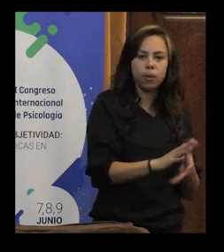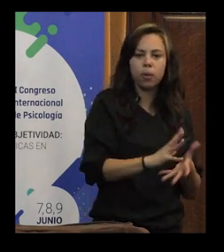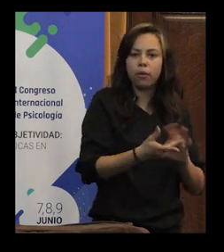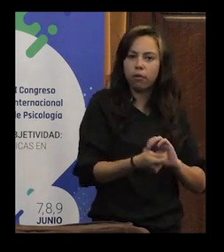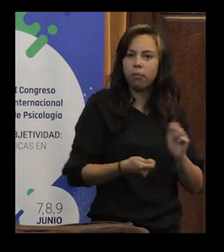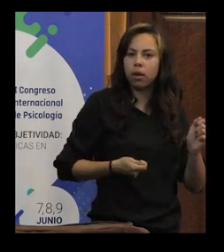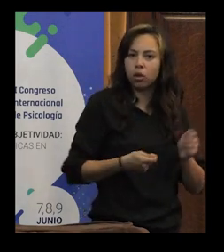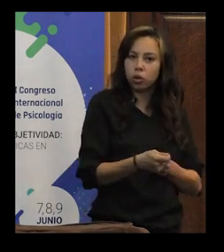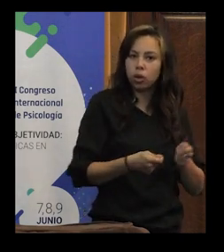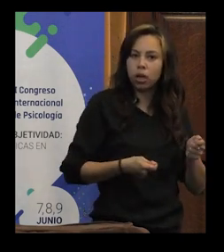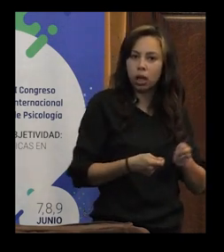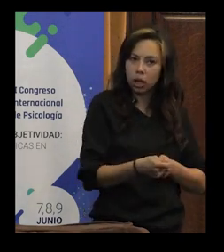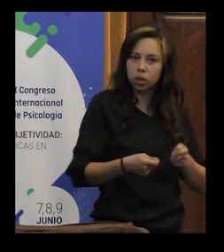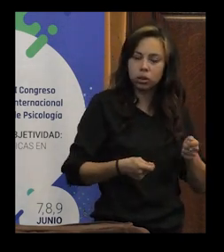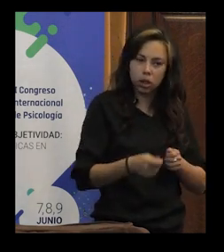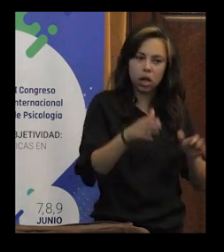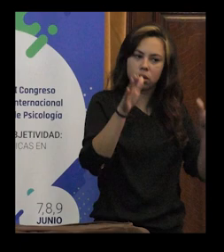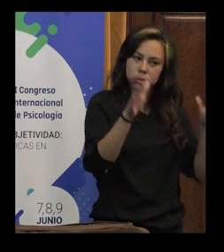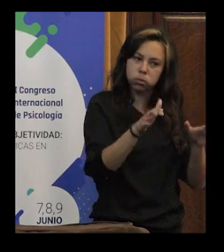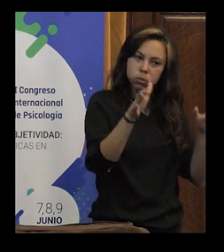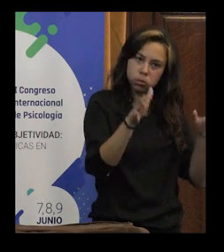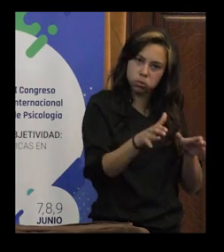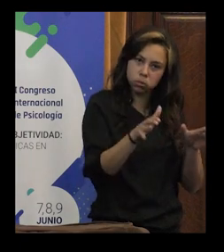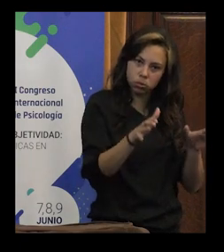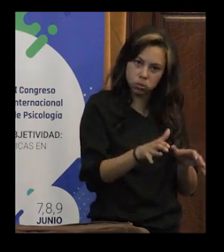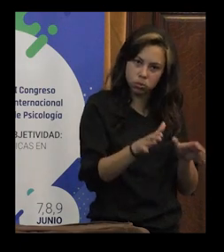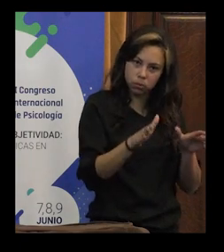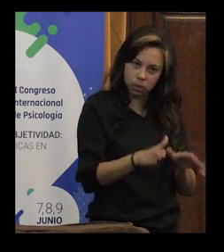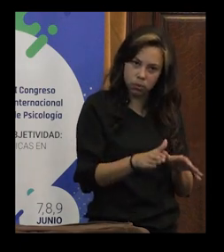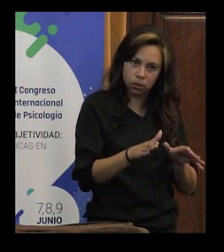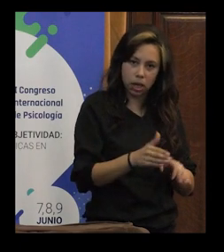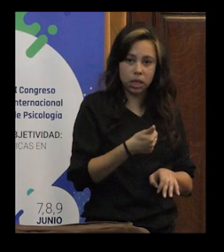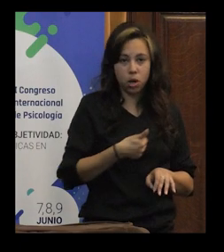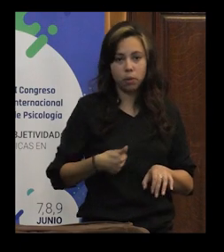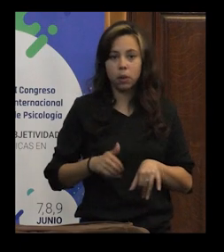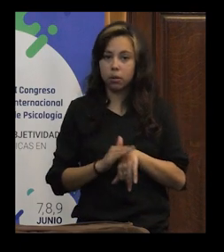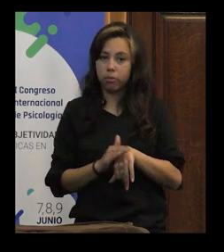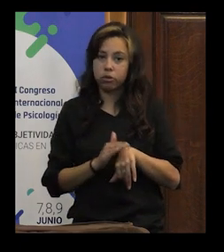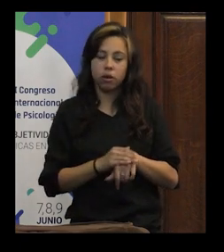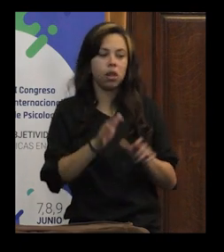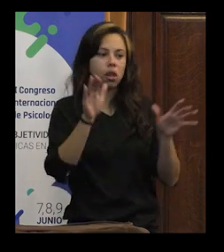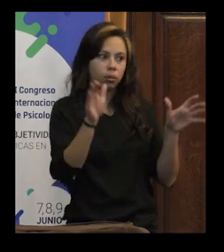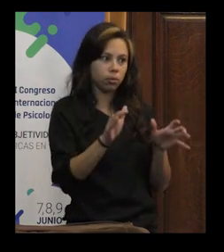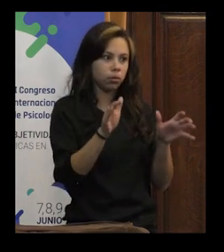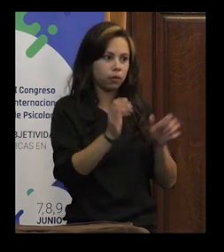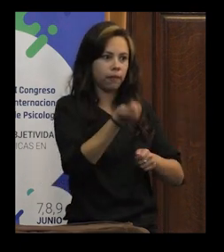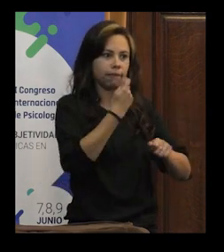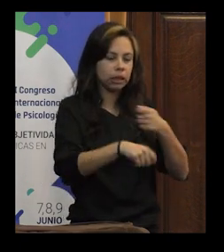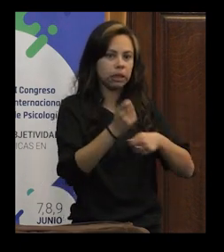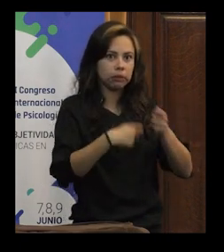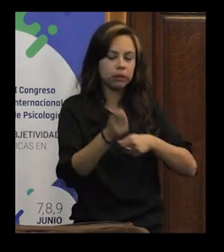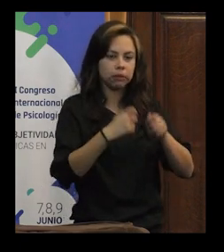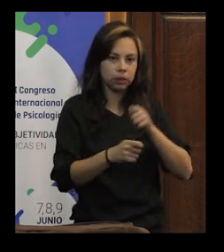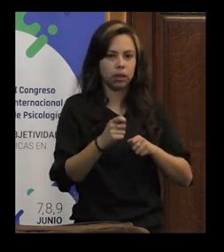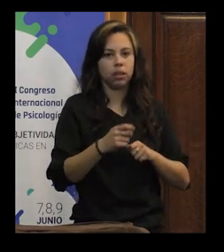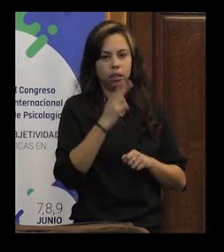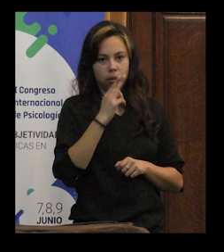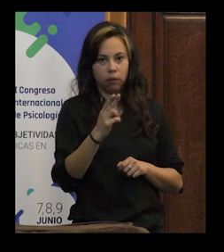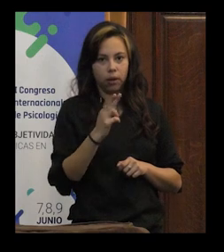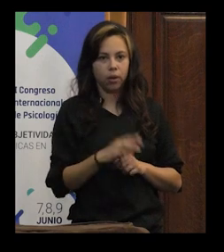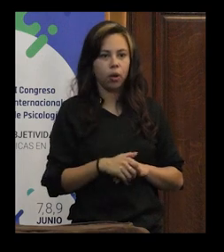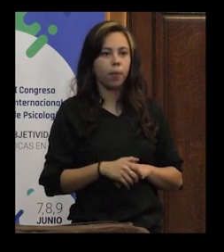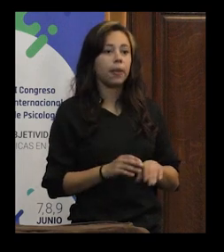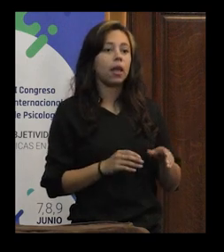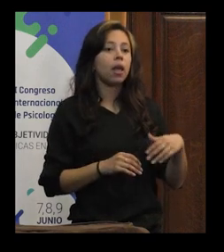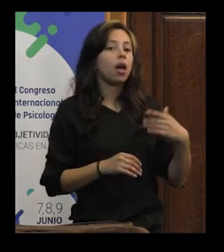que intentam frenar o consumo de tabaco. À esquerda, há um cartel